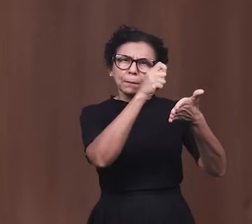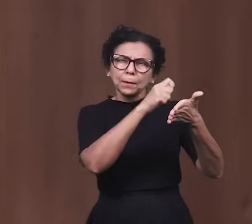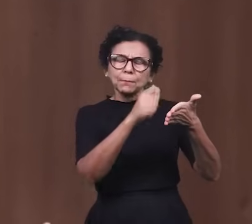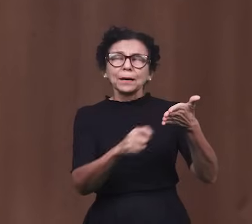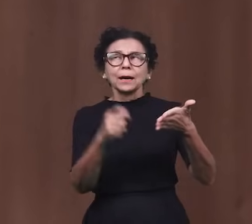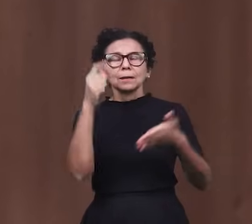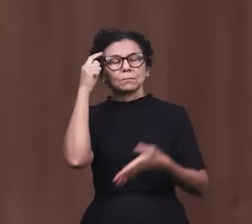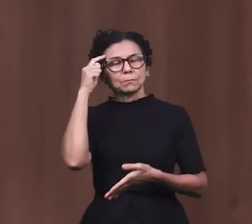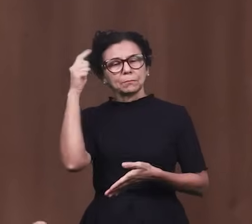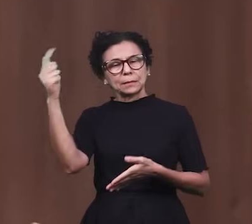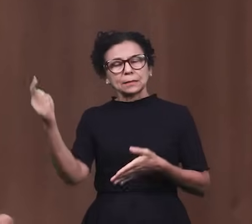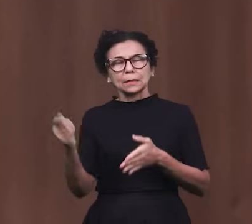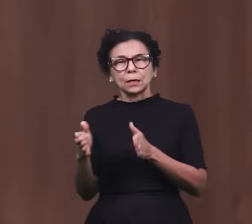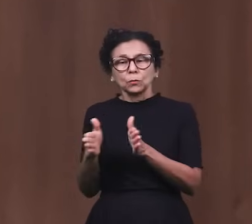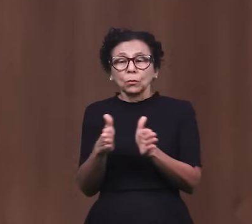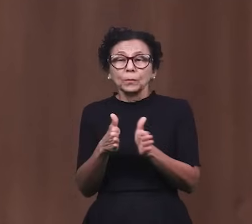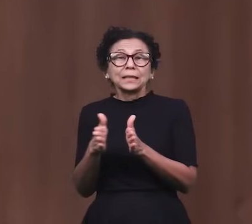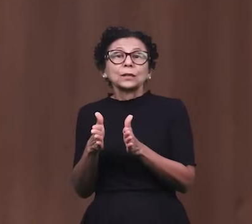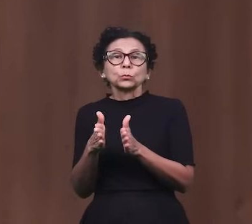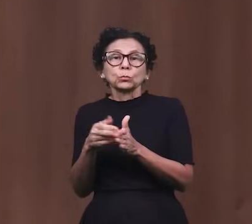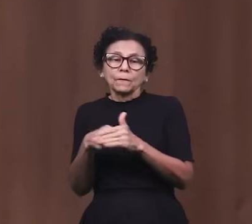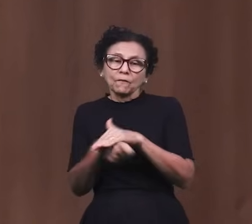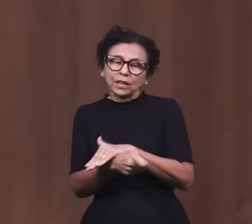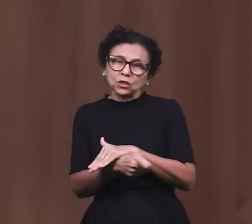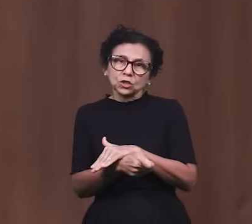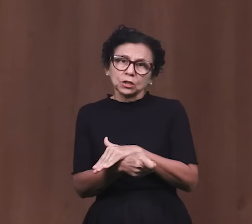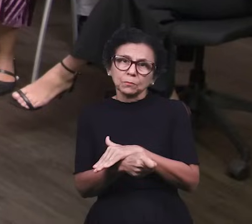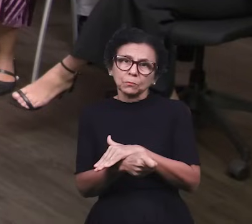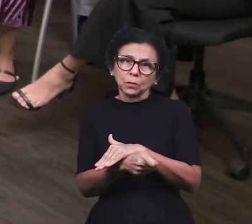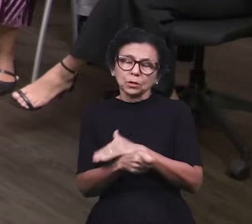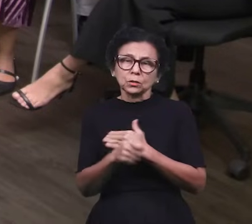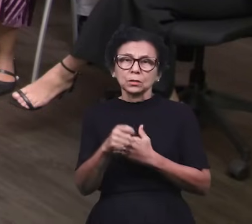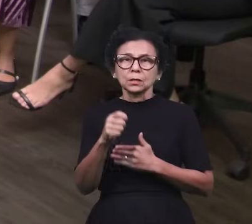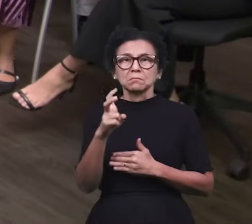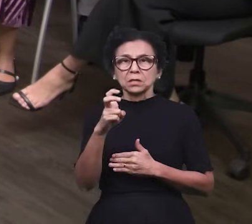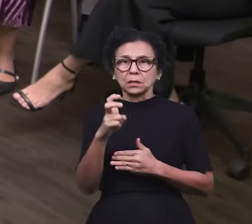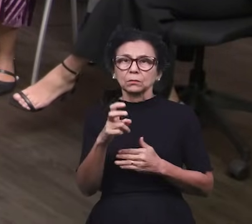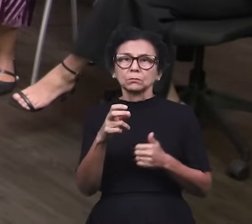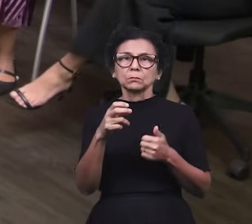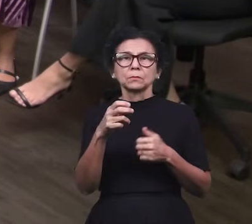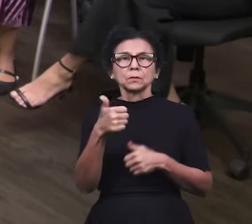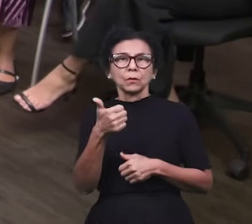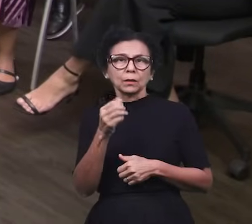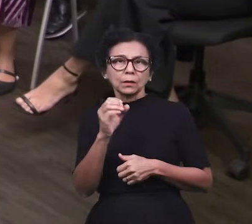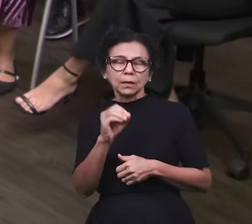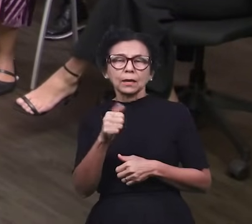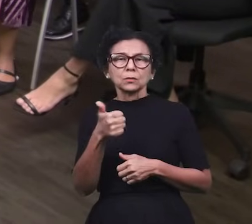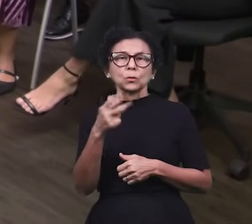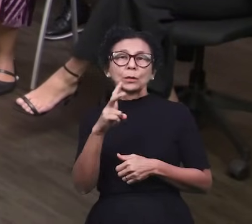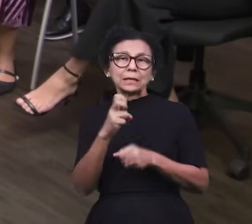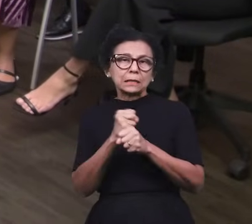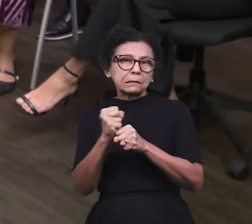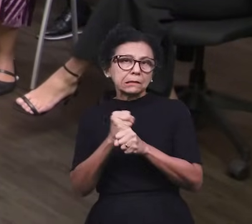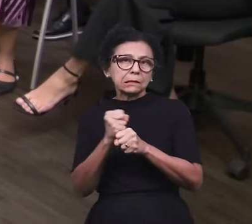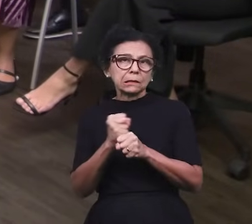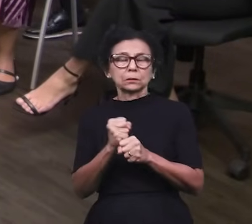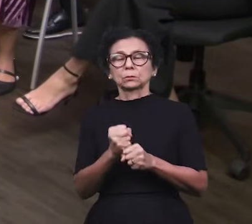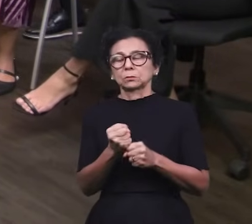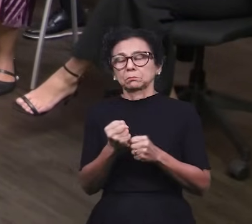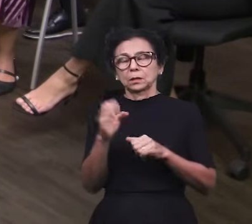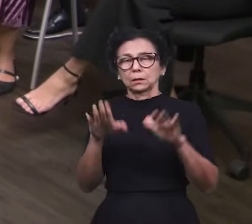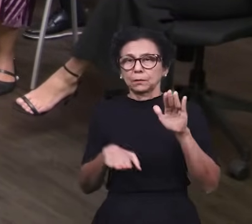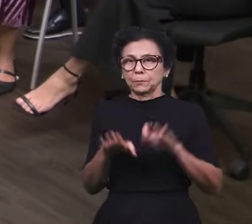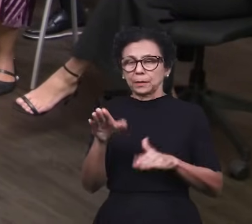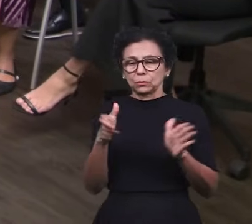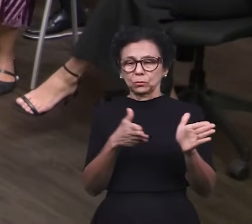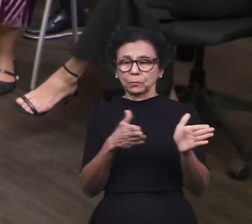listar o prazo que ele pretende alcançar esse objetivo. Então pode ser 5, 10, 15 anos. quanto tempo ele pretende alcançar esse objetivo. Um